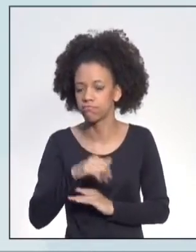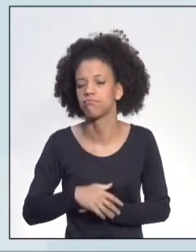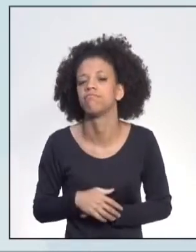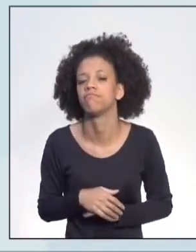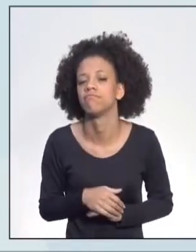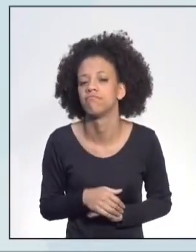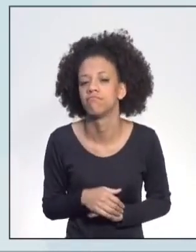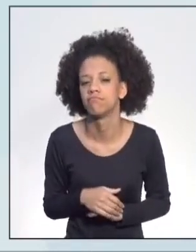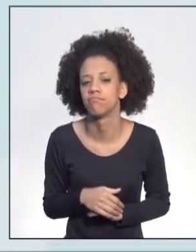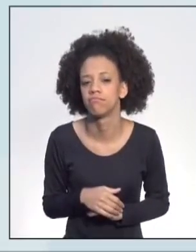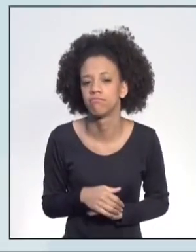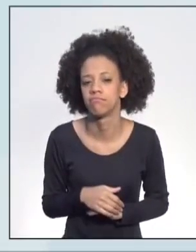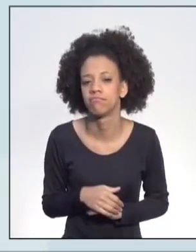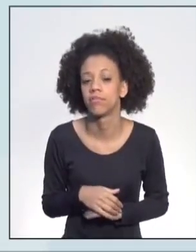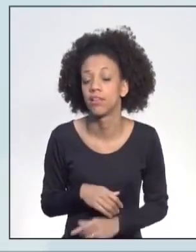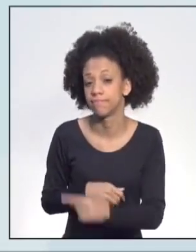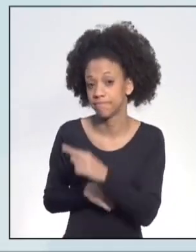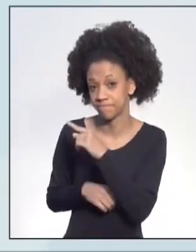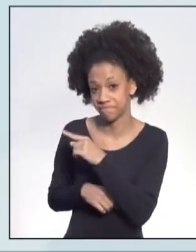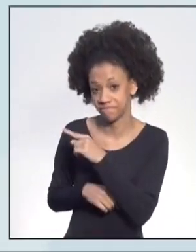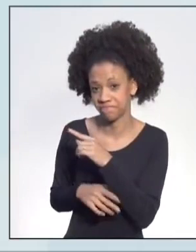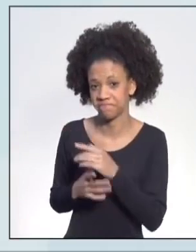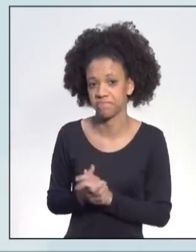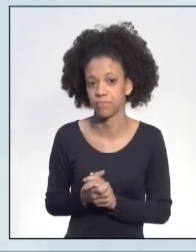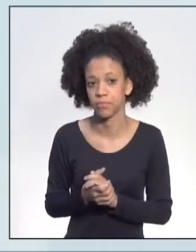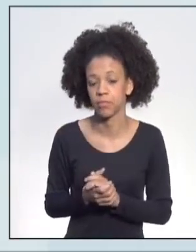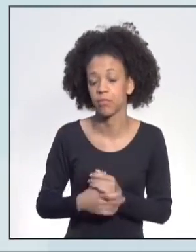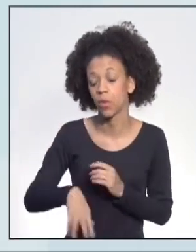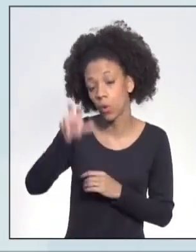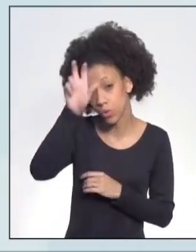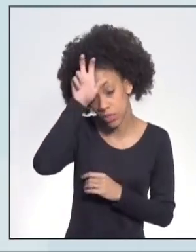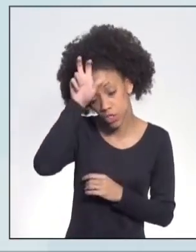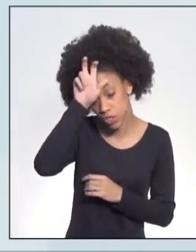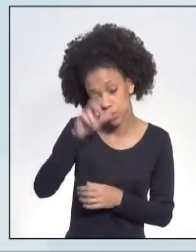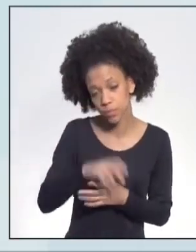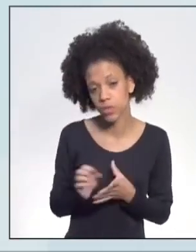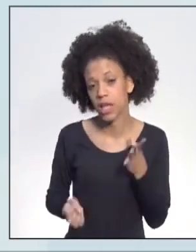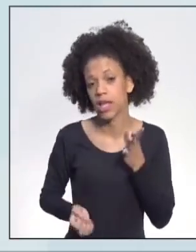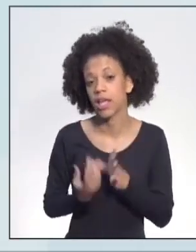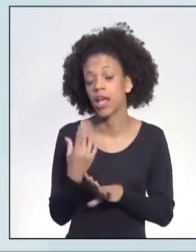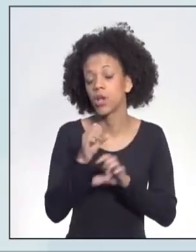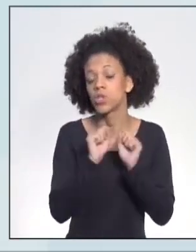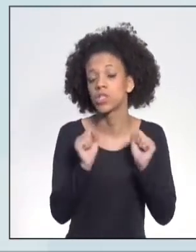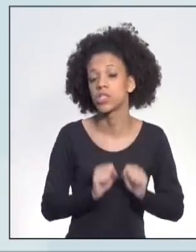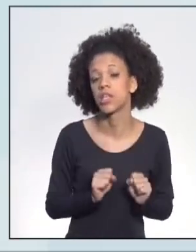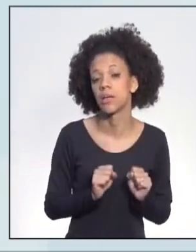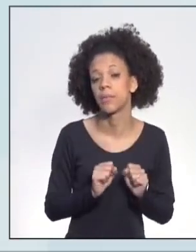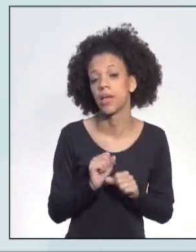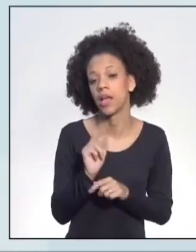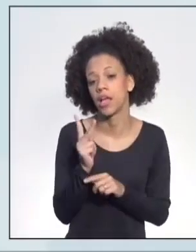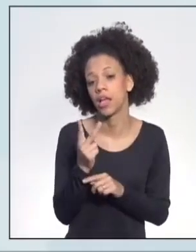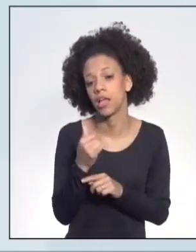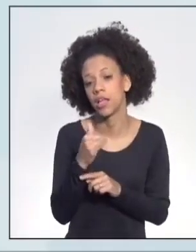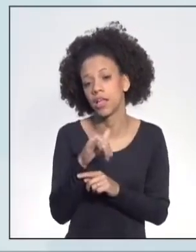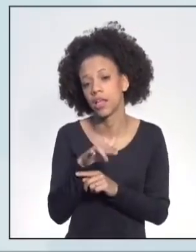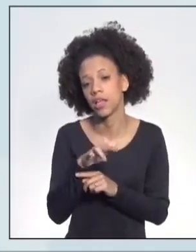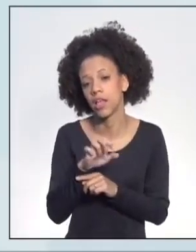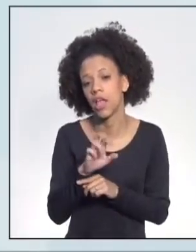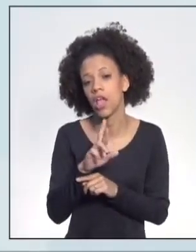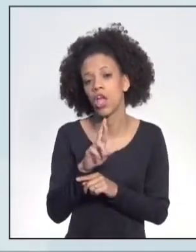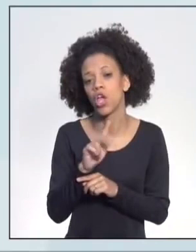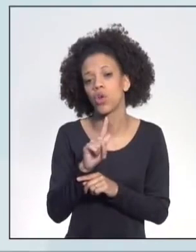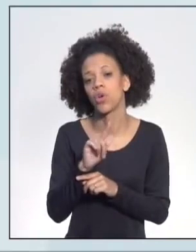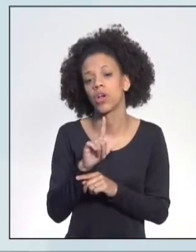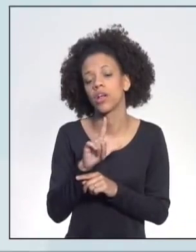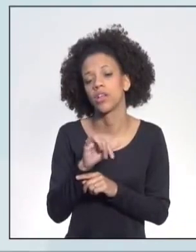favor. Aí está. Os egípcios criaram um sistema chamado de escrita hieroglífica, que tinha